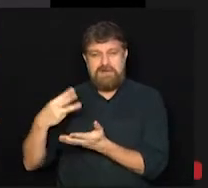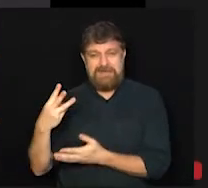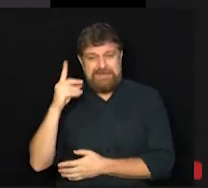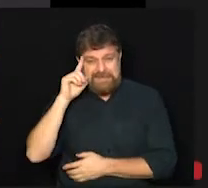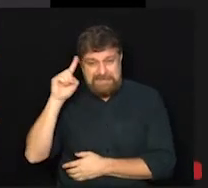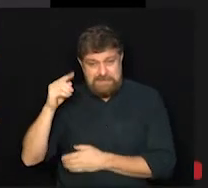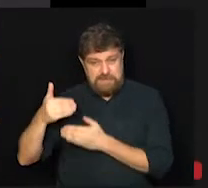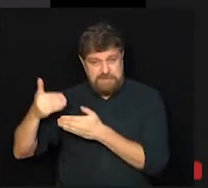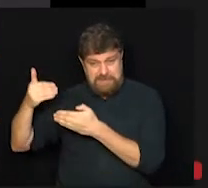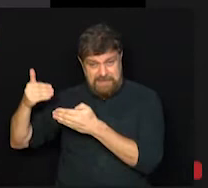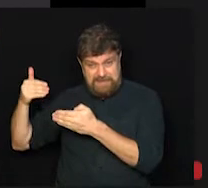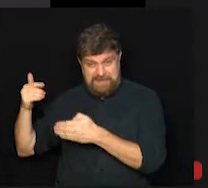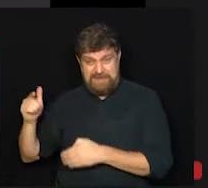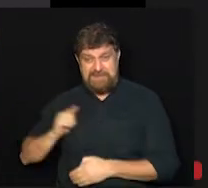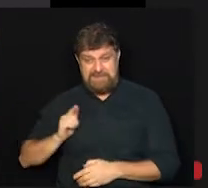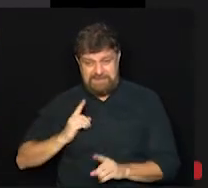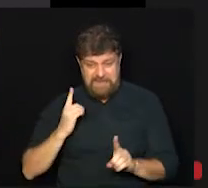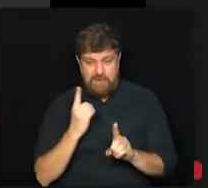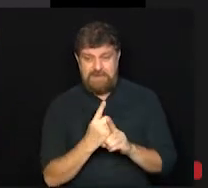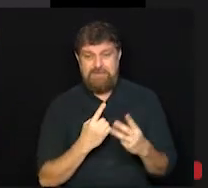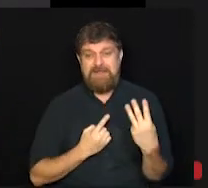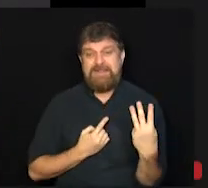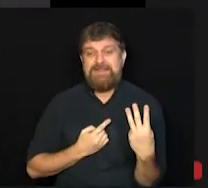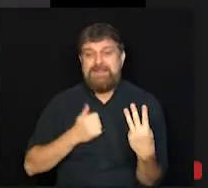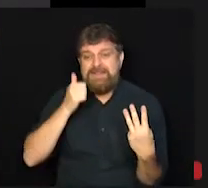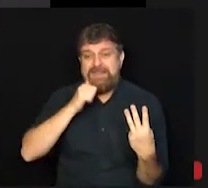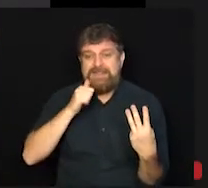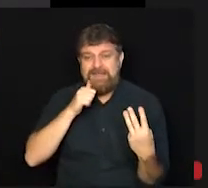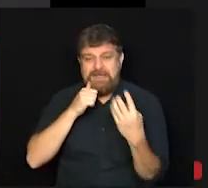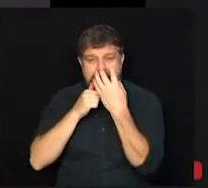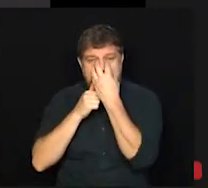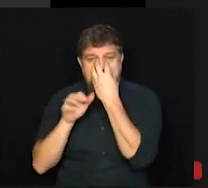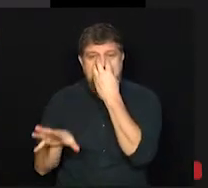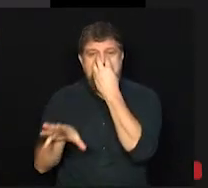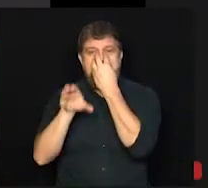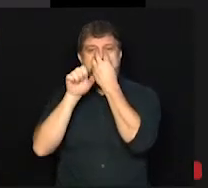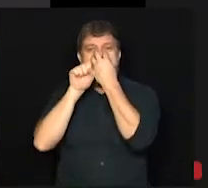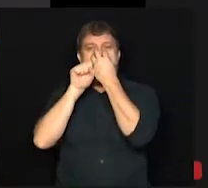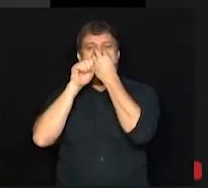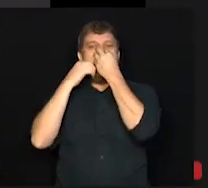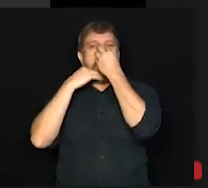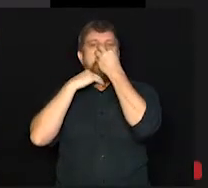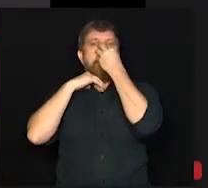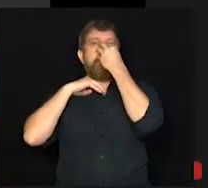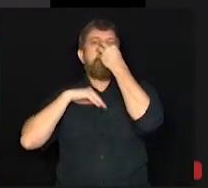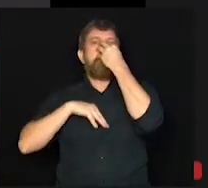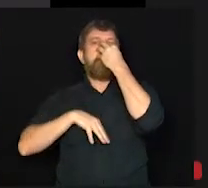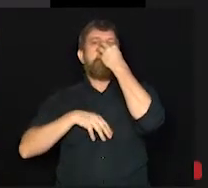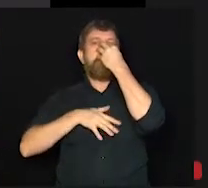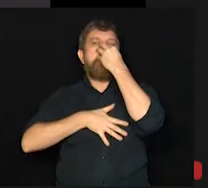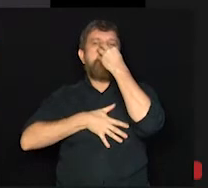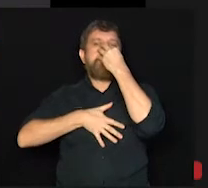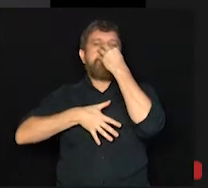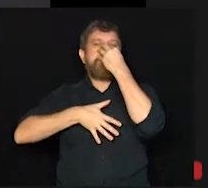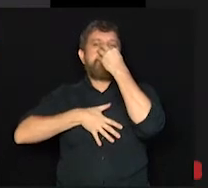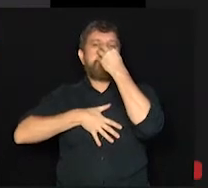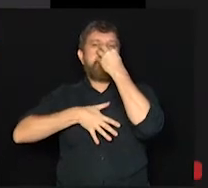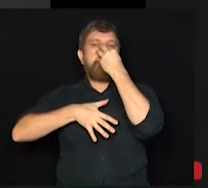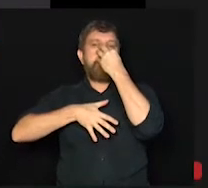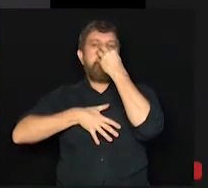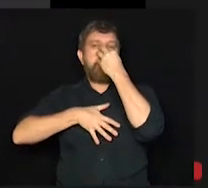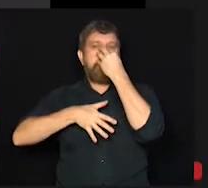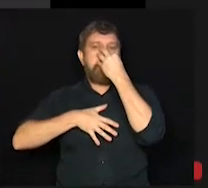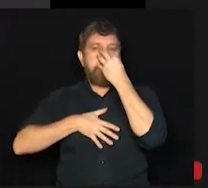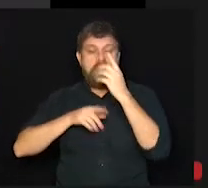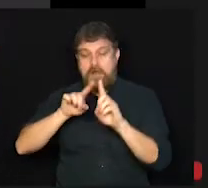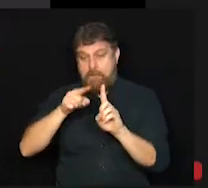há 3 dias, nós tínhamos 3 pacientes entubadas após o parto. mais pacientes internadas, tem